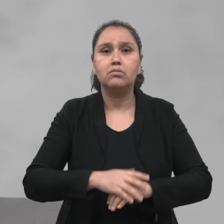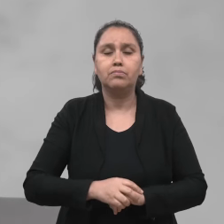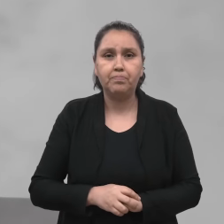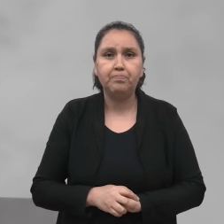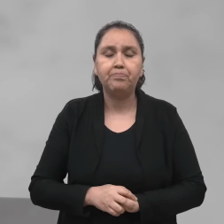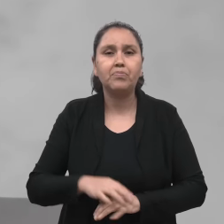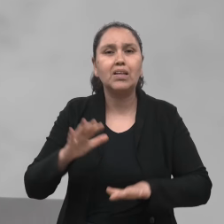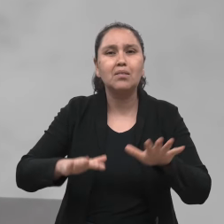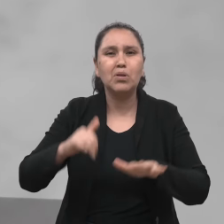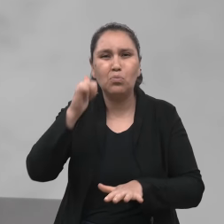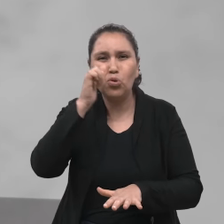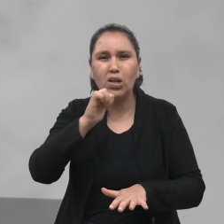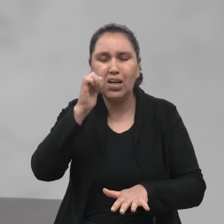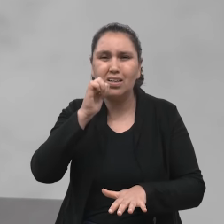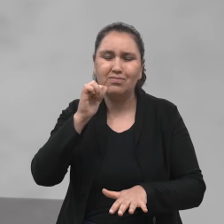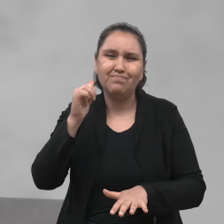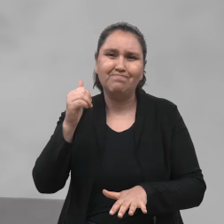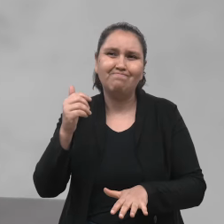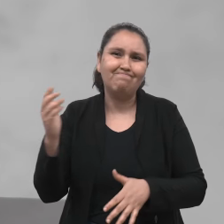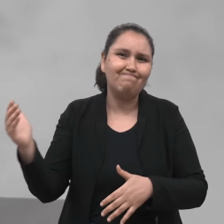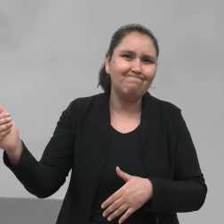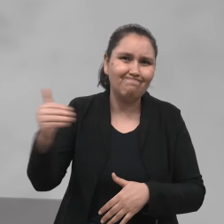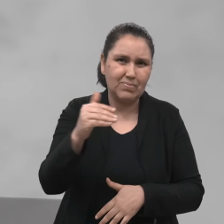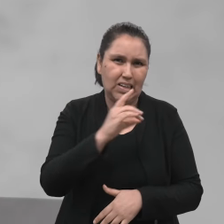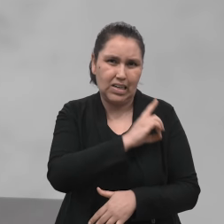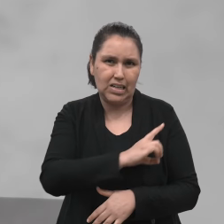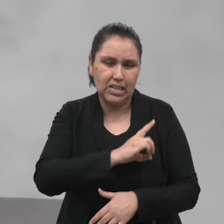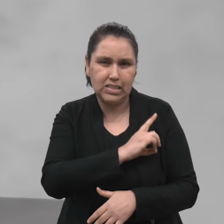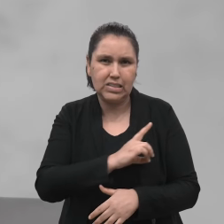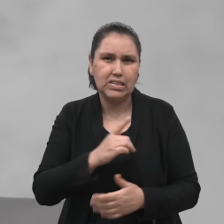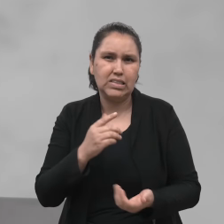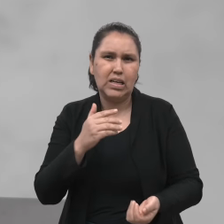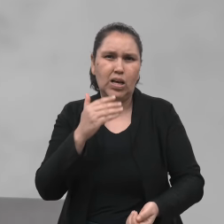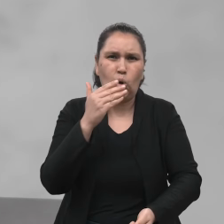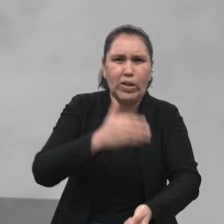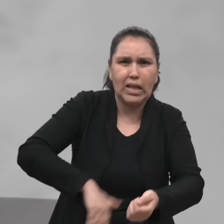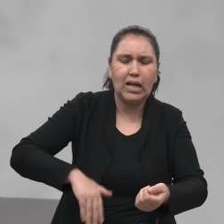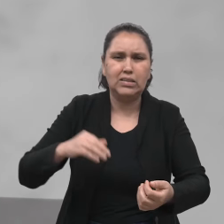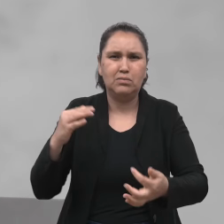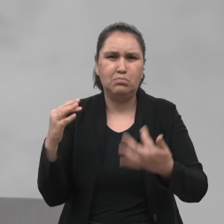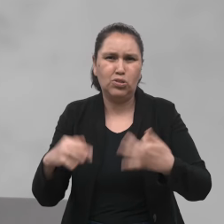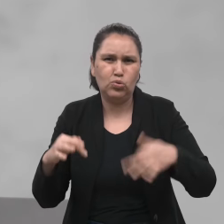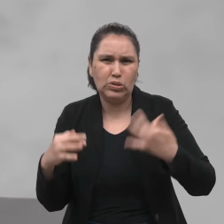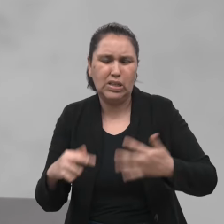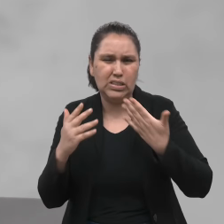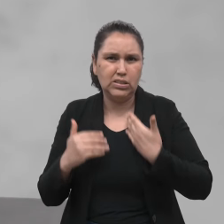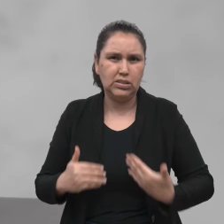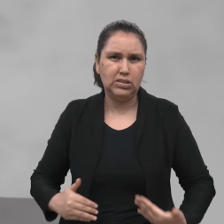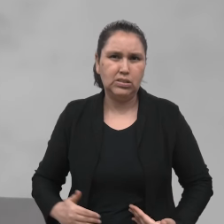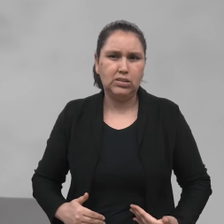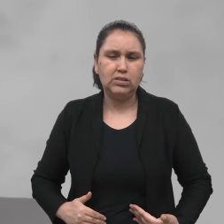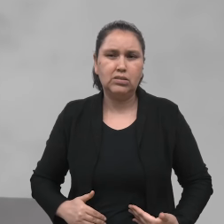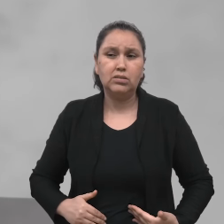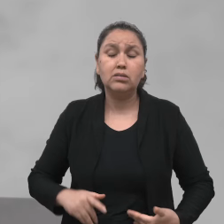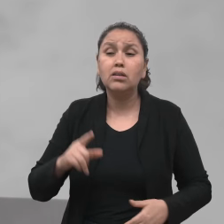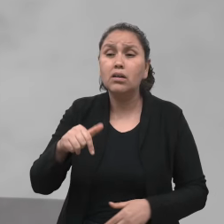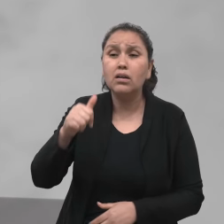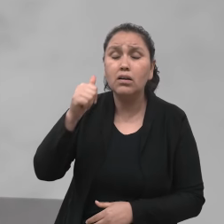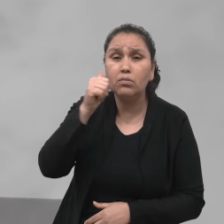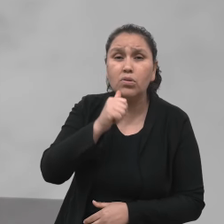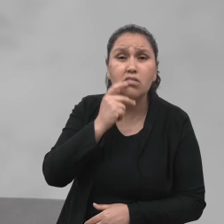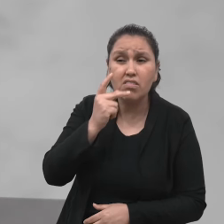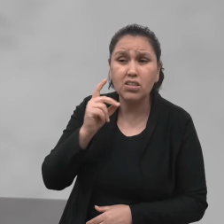delegacia, lembro de algumas situações quando as mulheres vinham cortadas e machucadas e que a gente quer sentar e fazer várias intervenções, né? E aí aquele autor fala